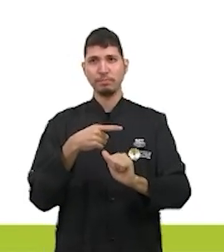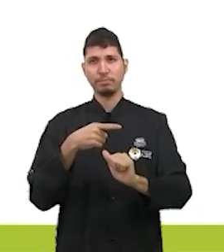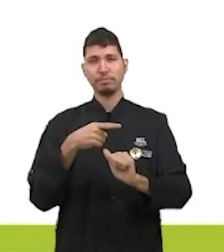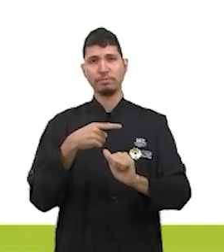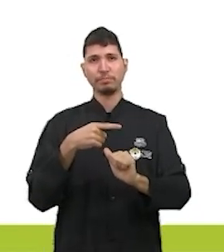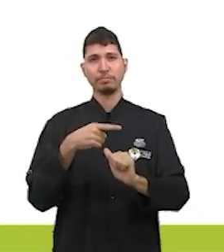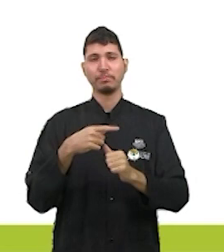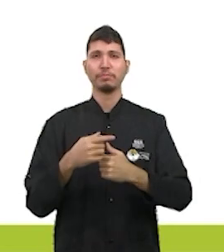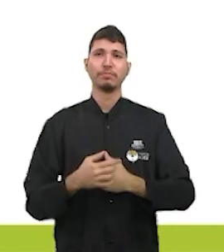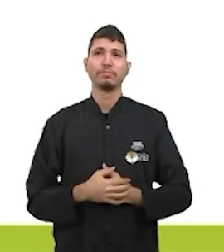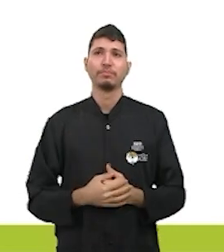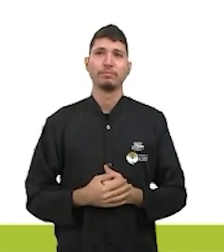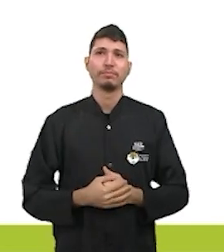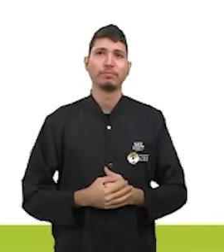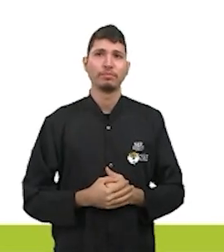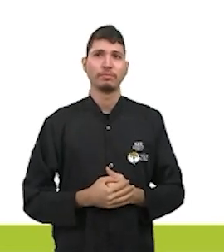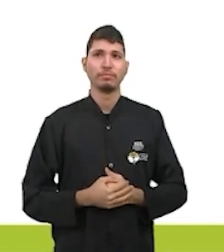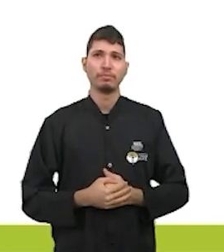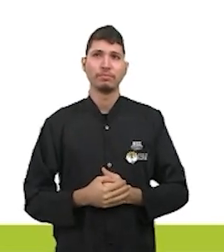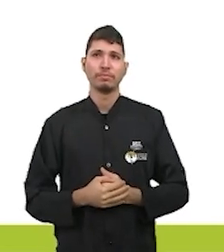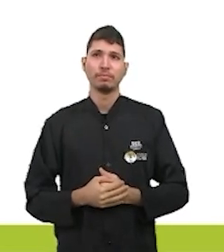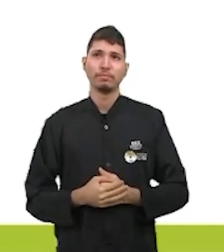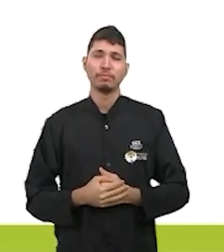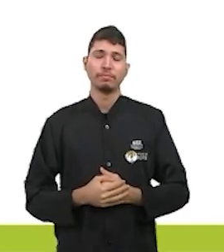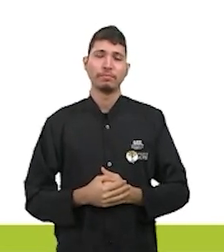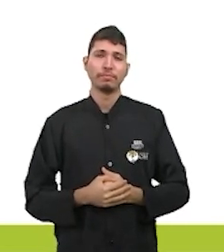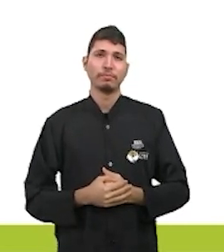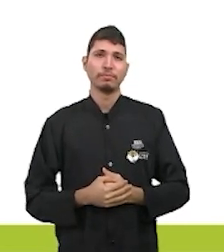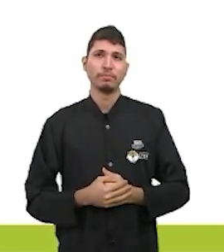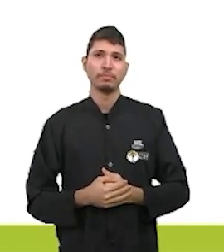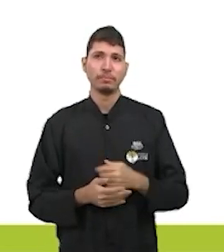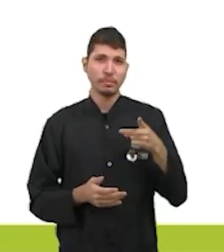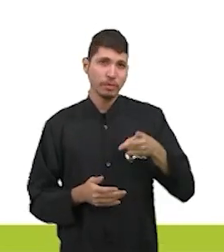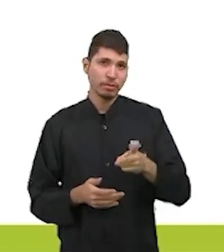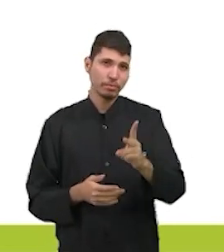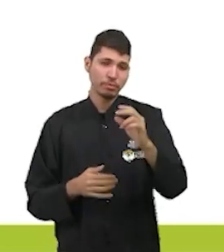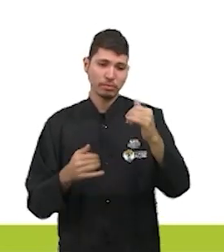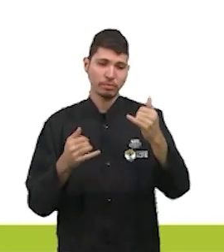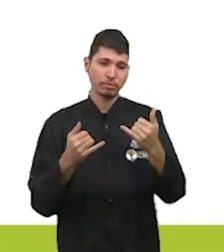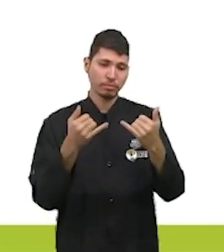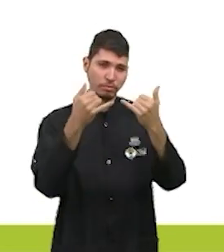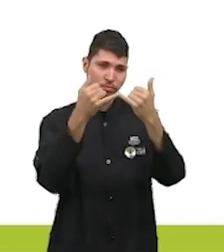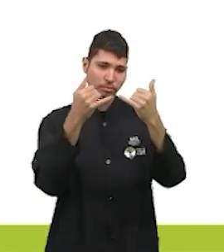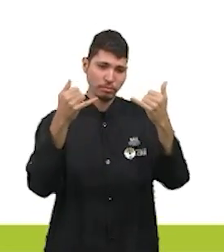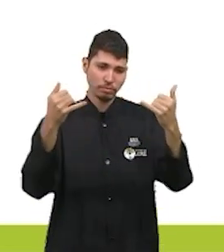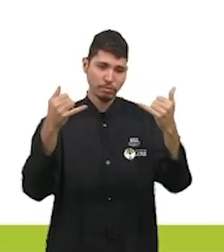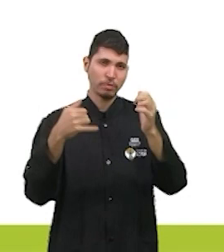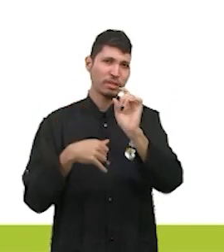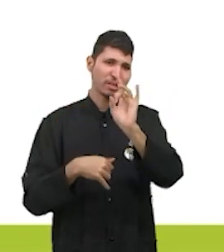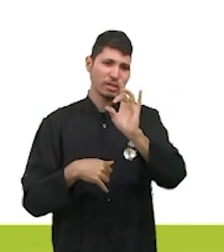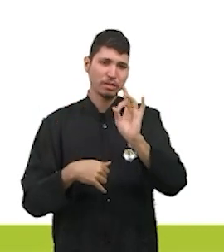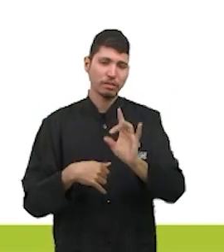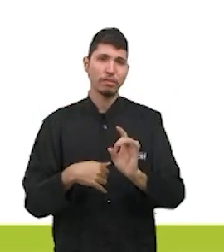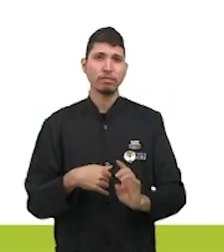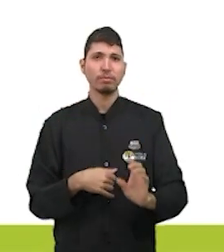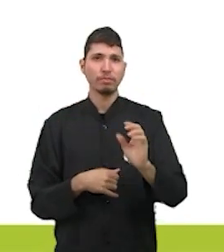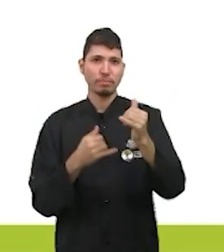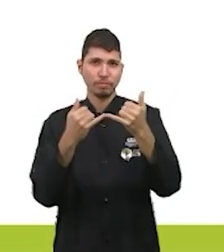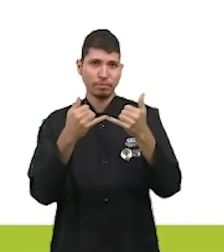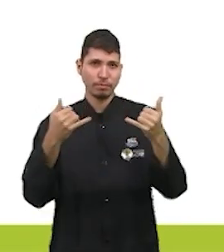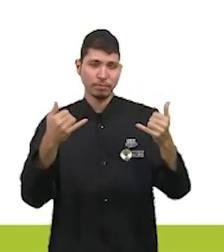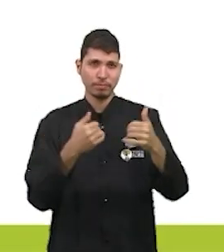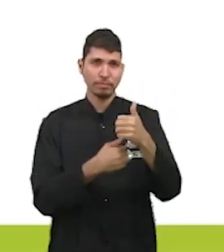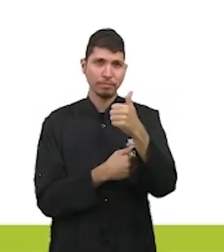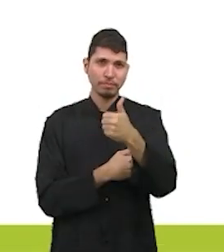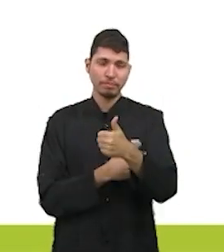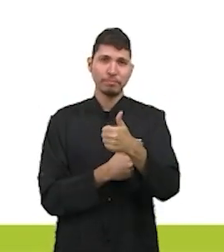bom? Vamos trazer aqui. E eu vou analisar fio por fio. No fio 1, eu